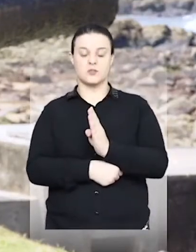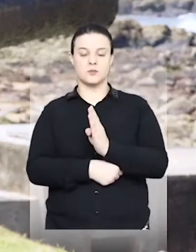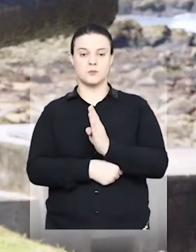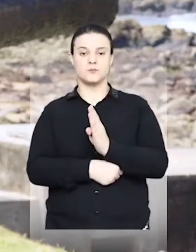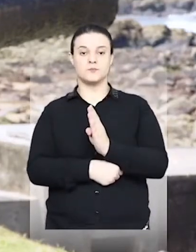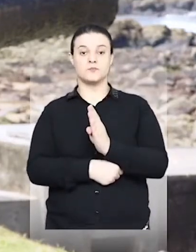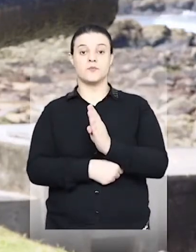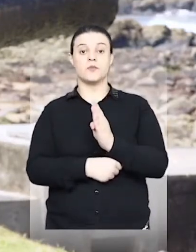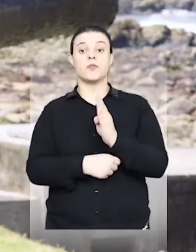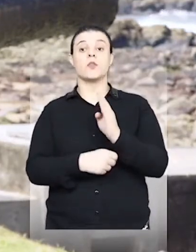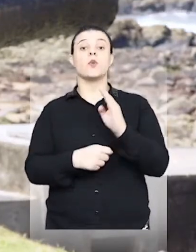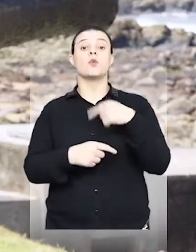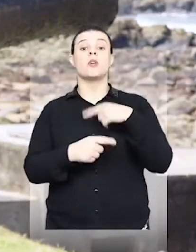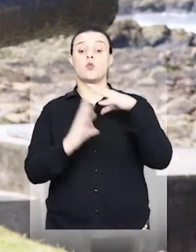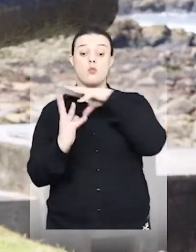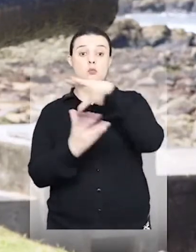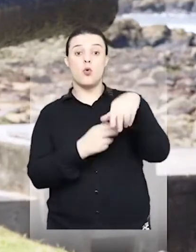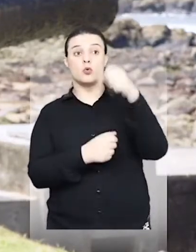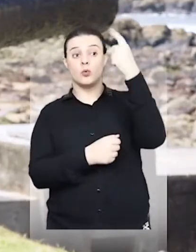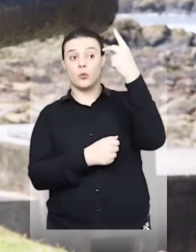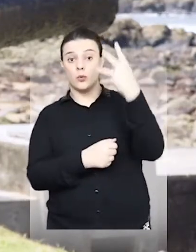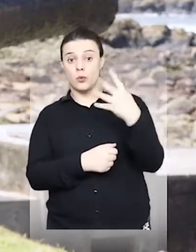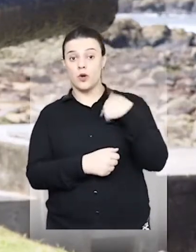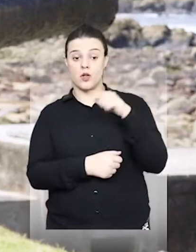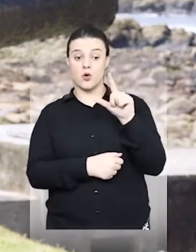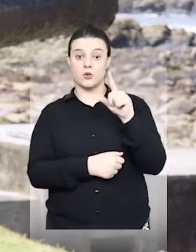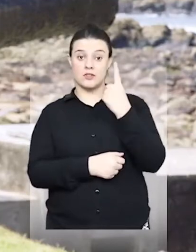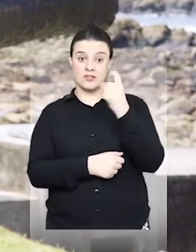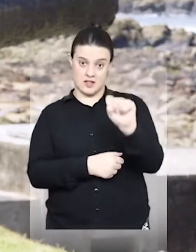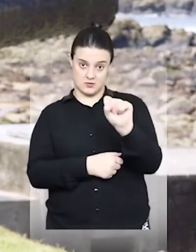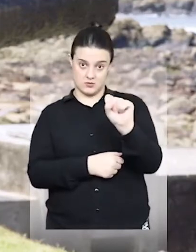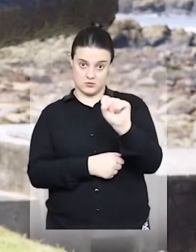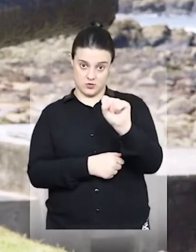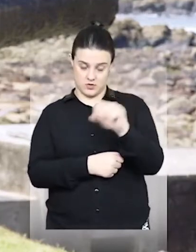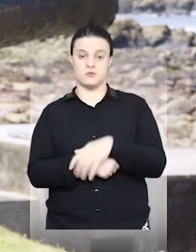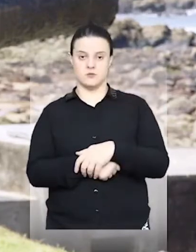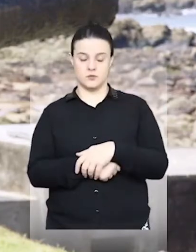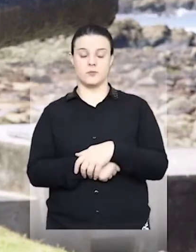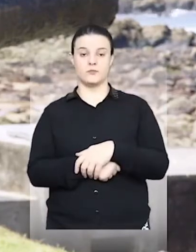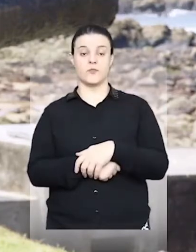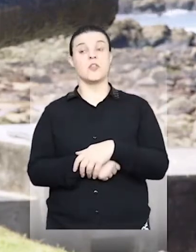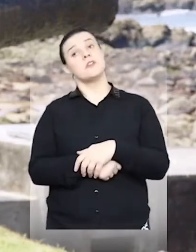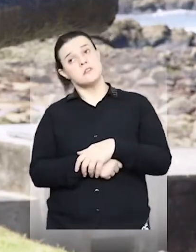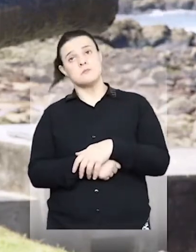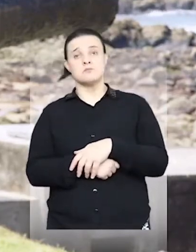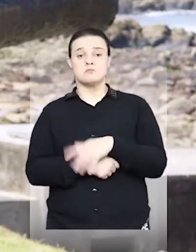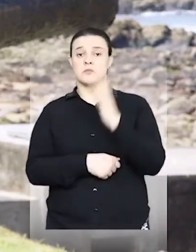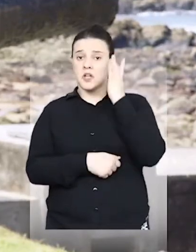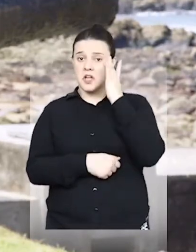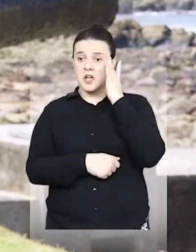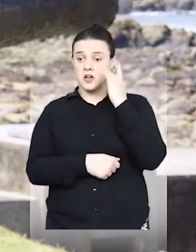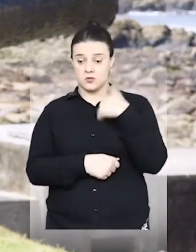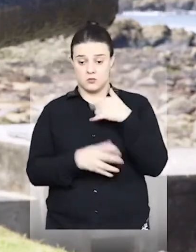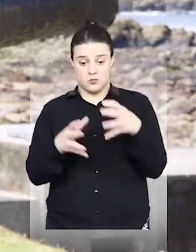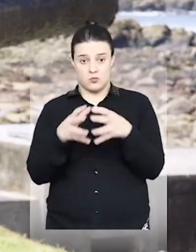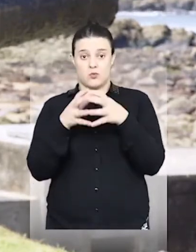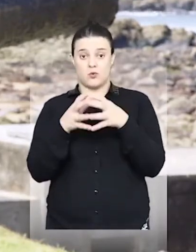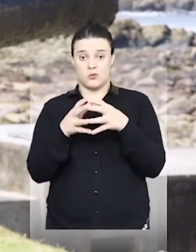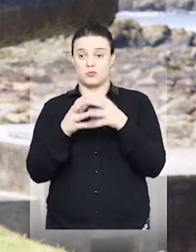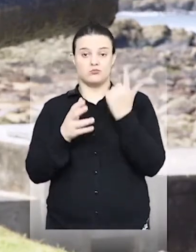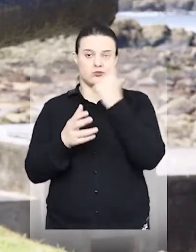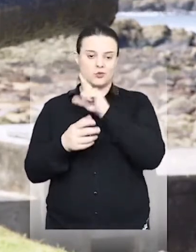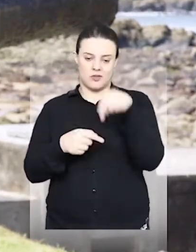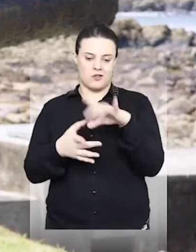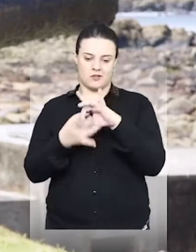brasileiro. No ranking mundial, eu estou em 18º. Então, acho que minha classe não